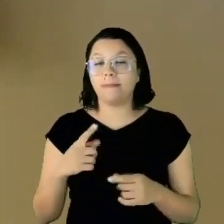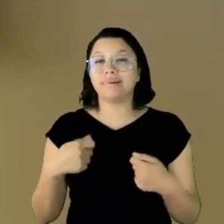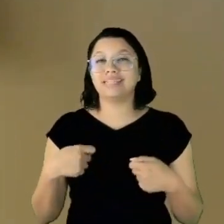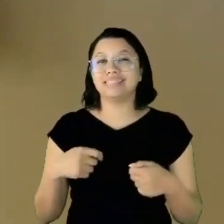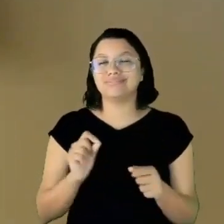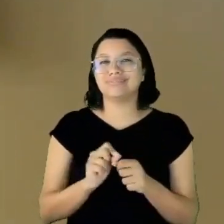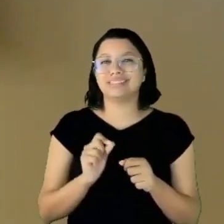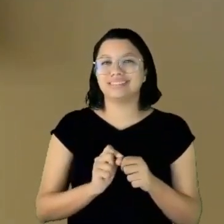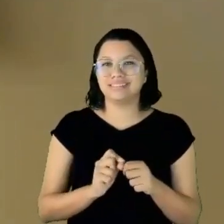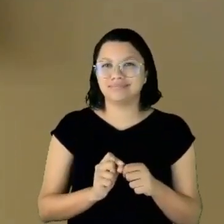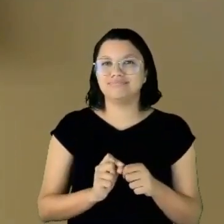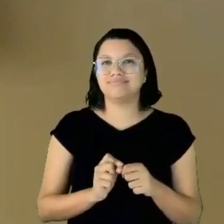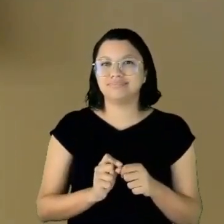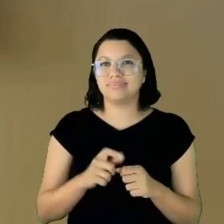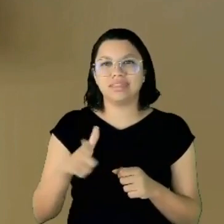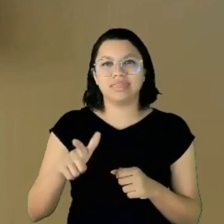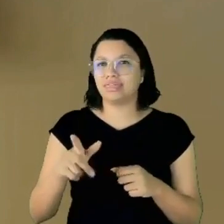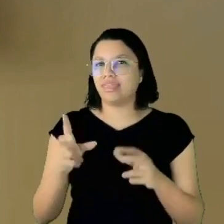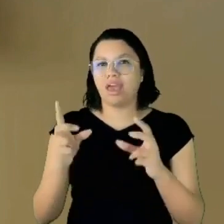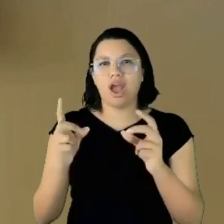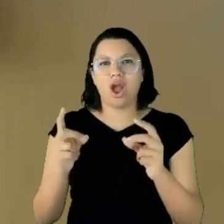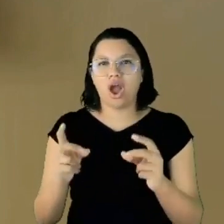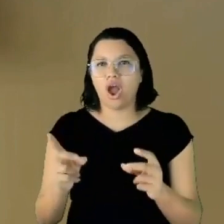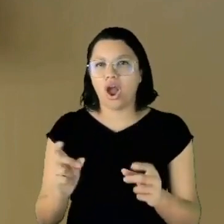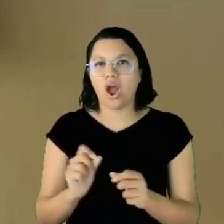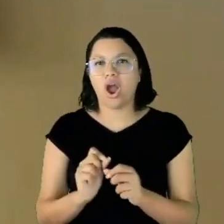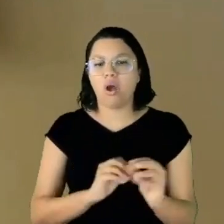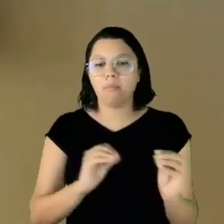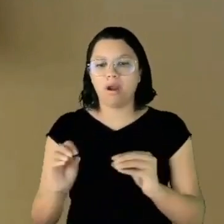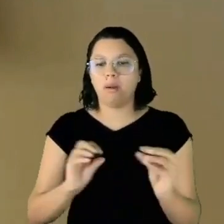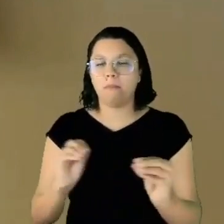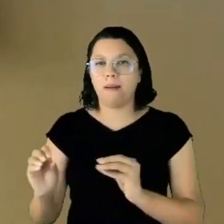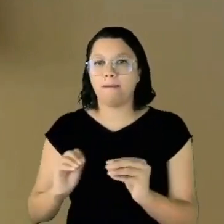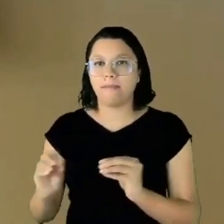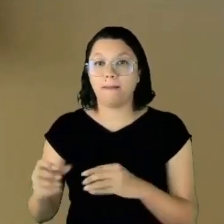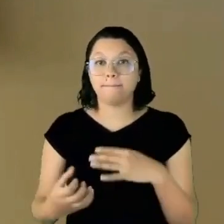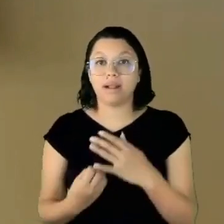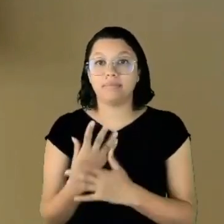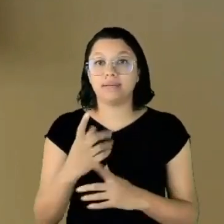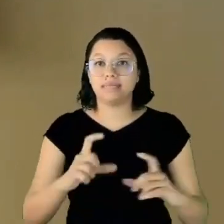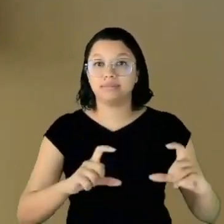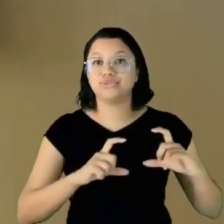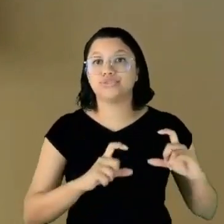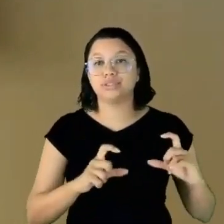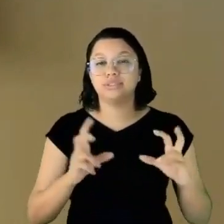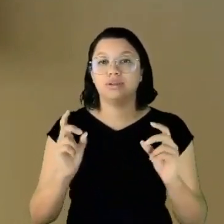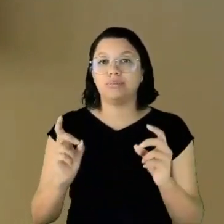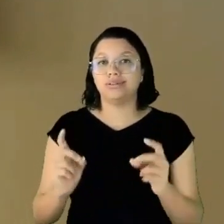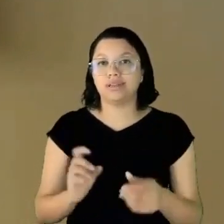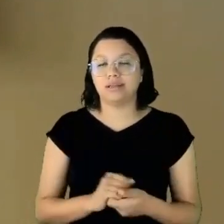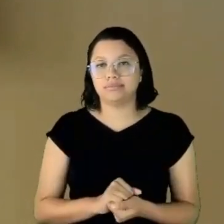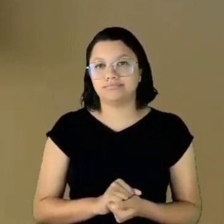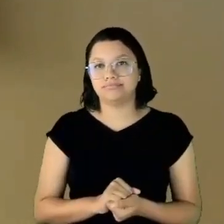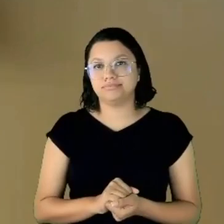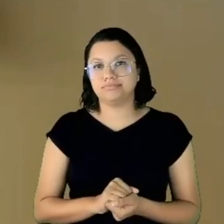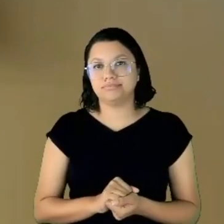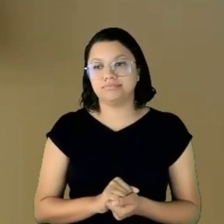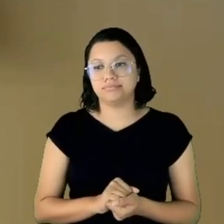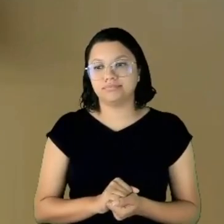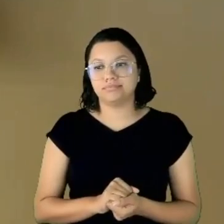correto fica a sugestão para incluírem também a possibilidade de usar o campo de cargo judicial para a criação das etiquetas de forma automatizada